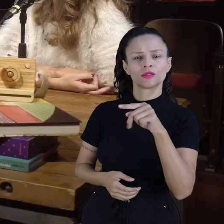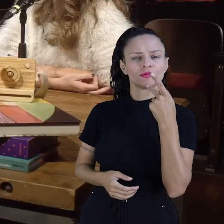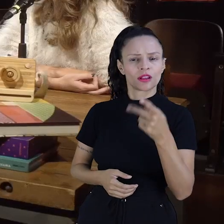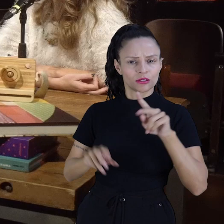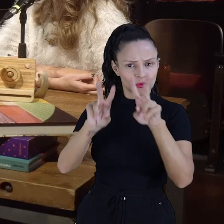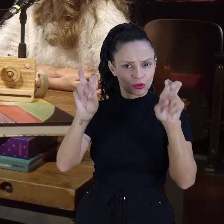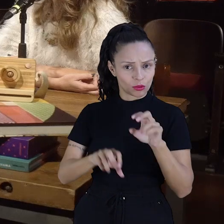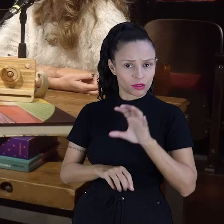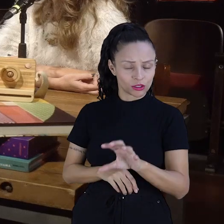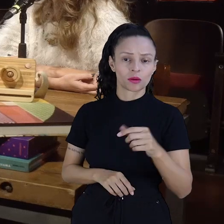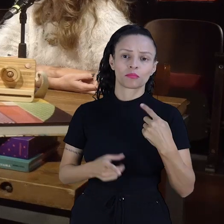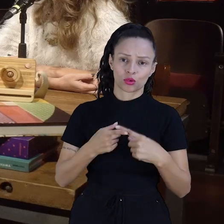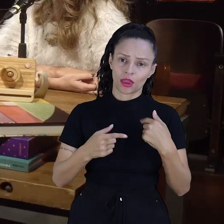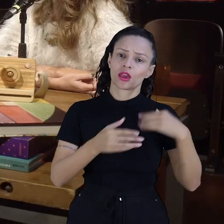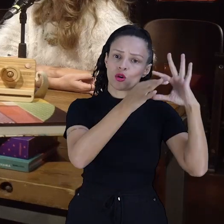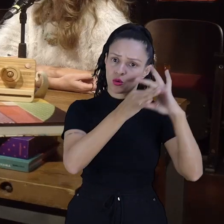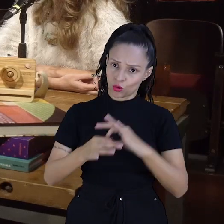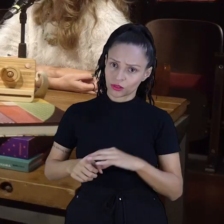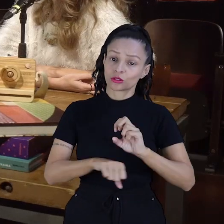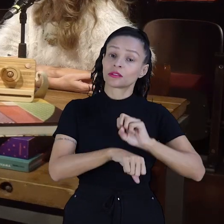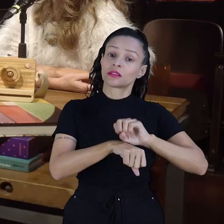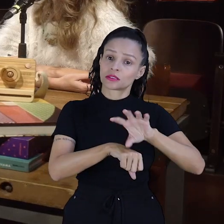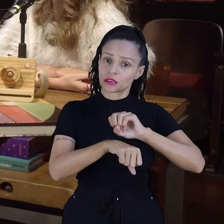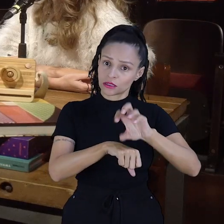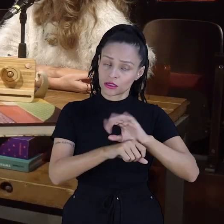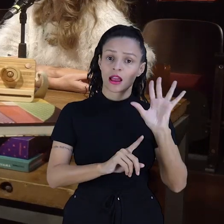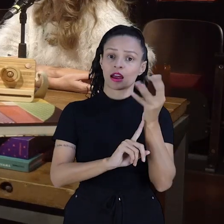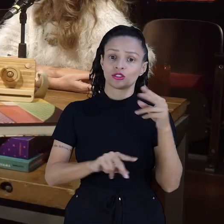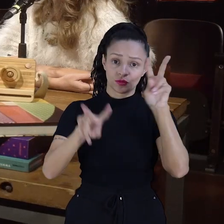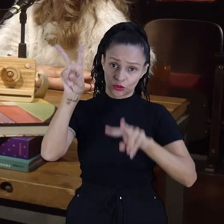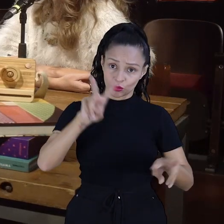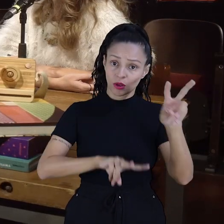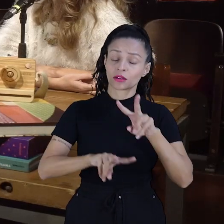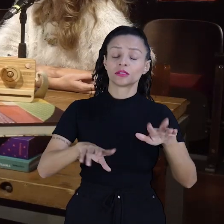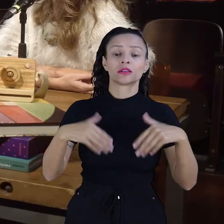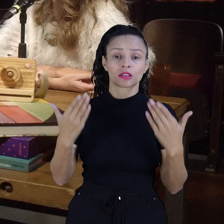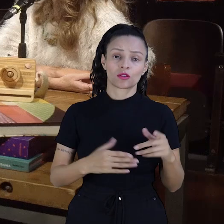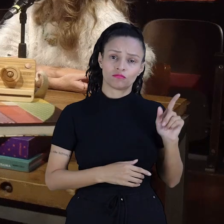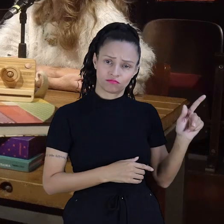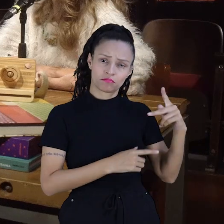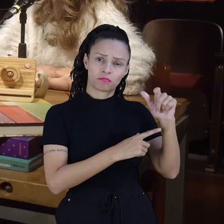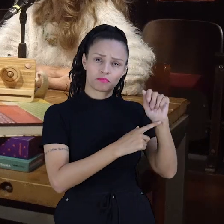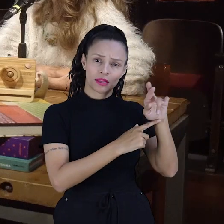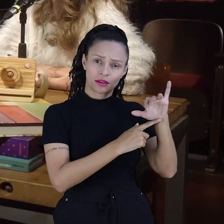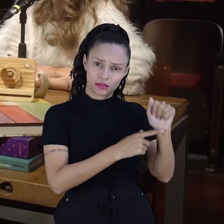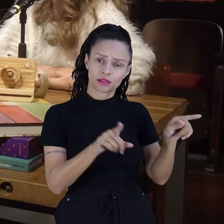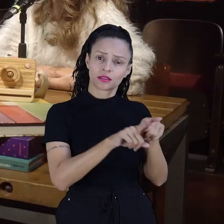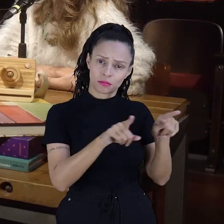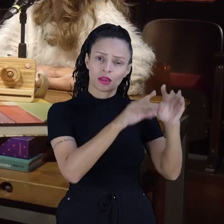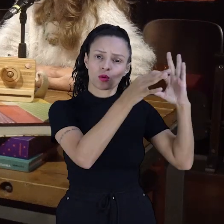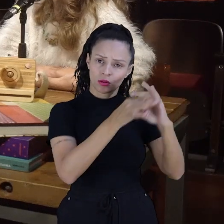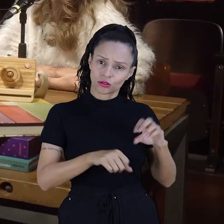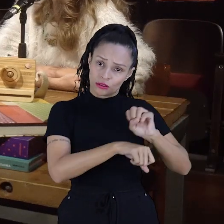muito legal você falar sobre isso, porque eu venho do contexto da licenciatura em artes visuais. E a Patrícia